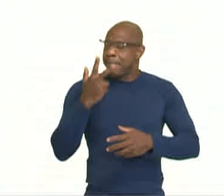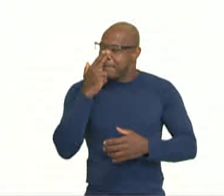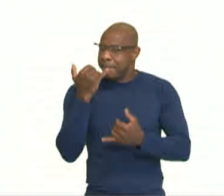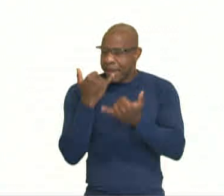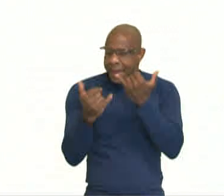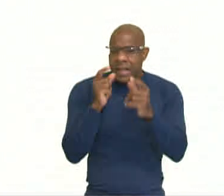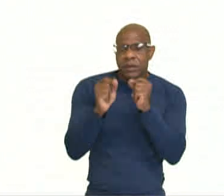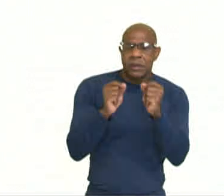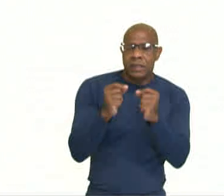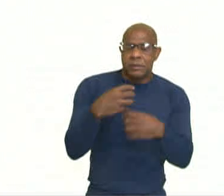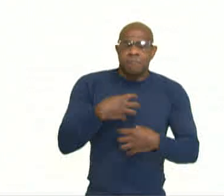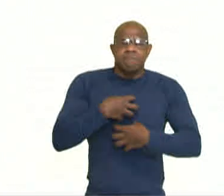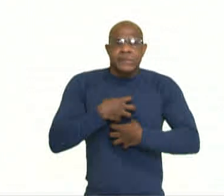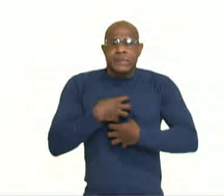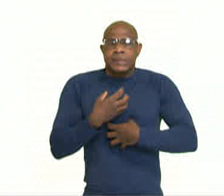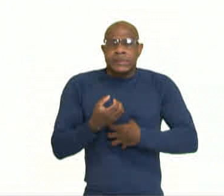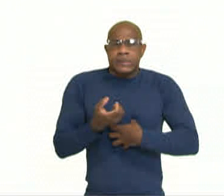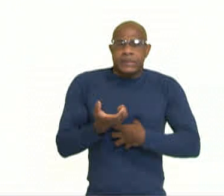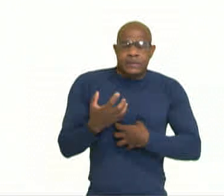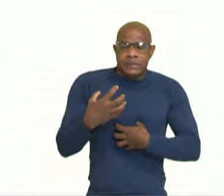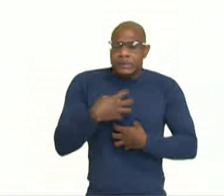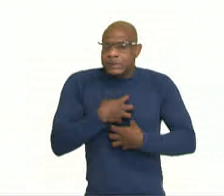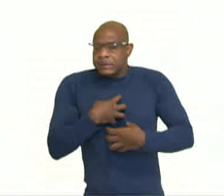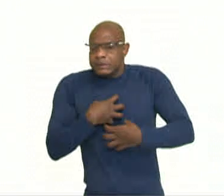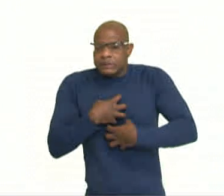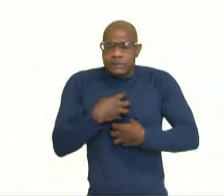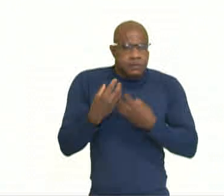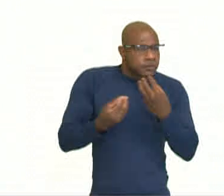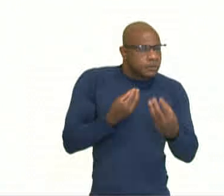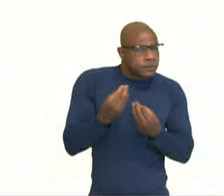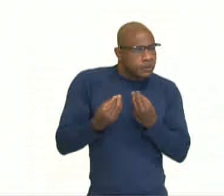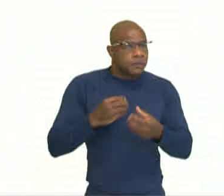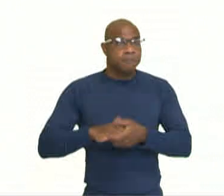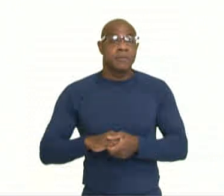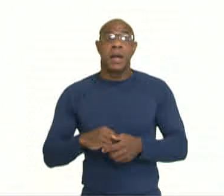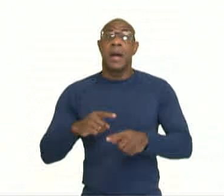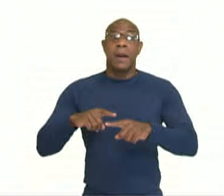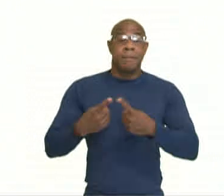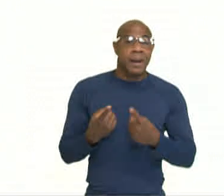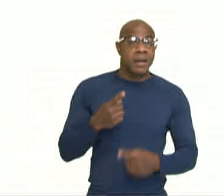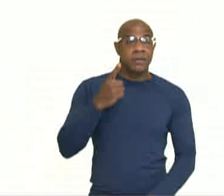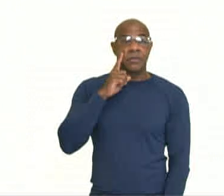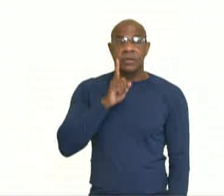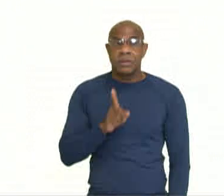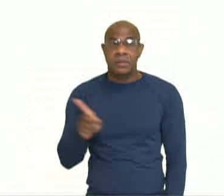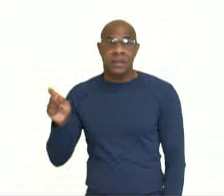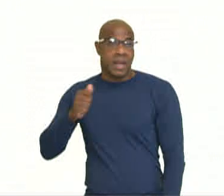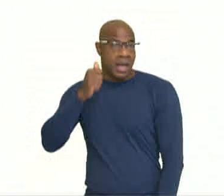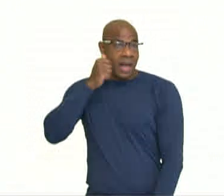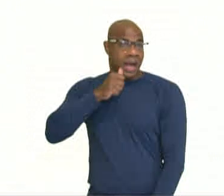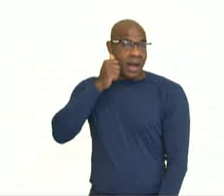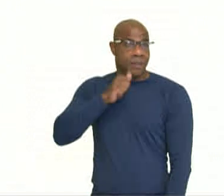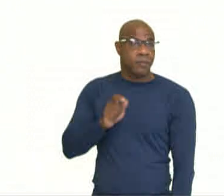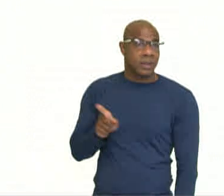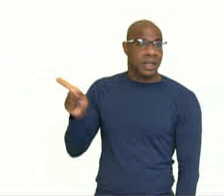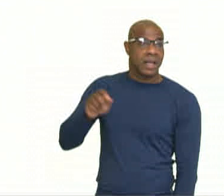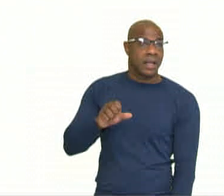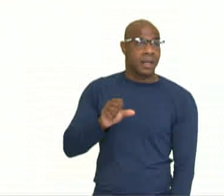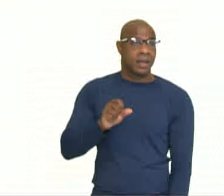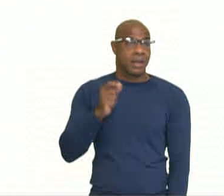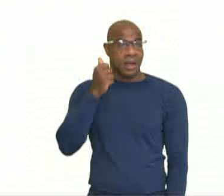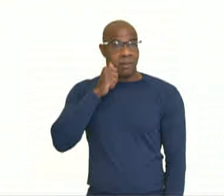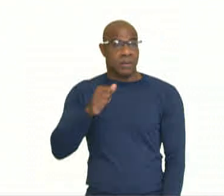estudantes. Mas Viviane Anaya sugere alguns recursos que podem amenizar a angústia do período de